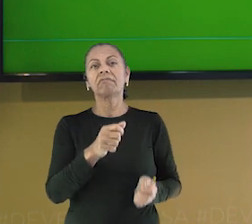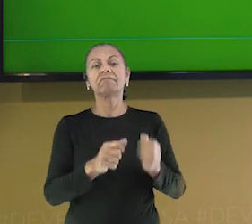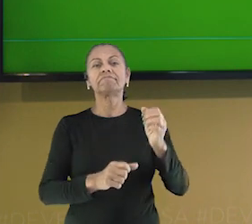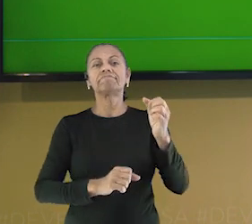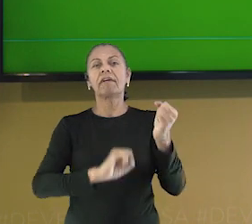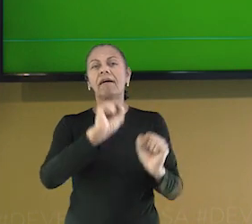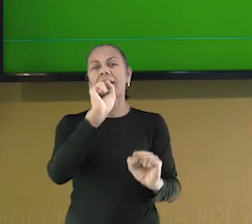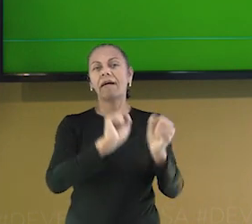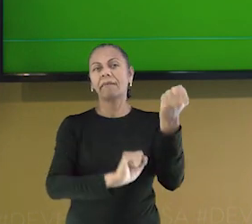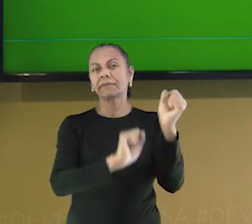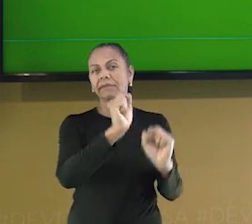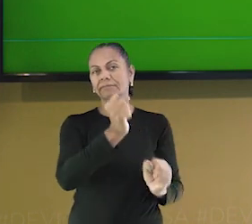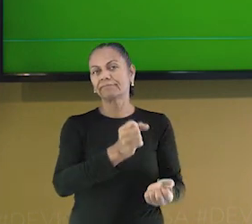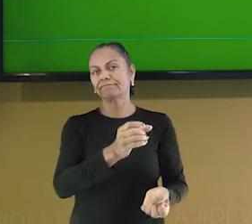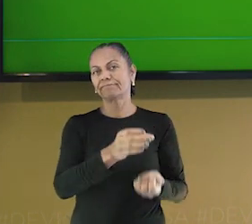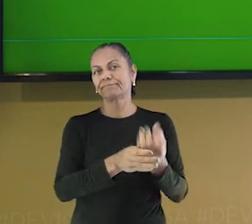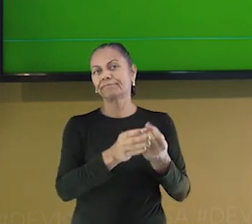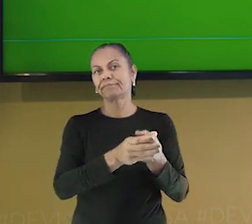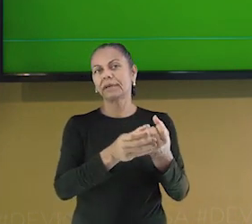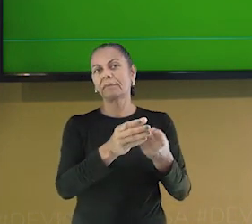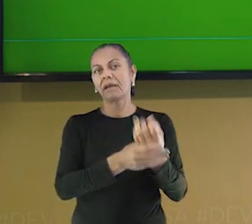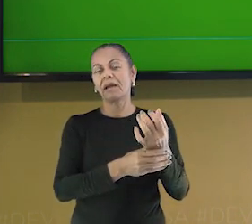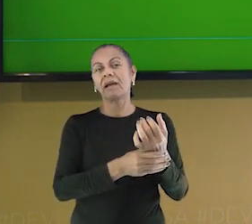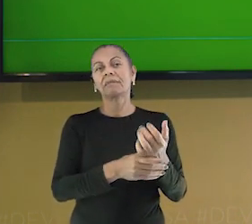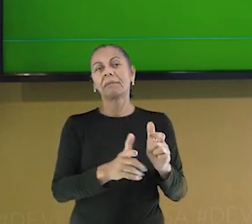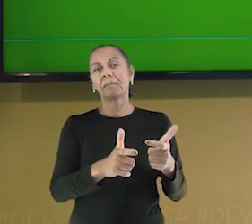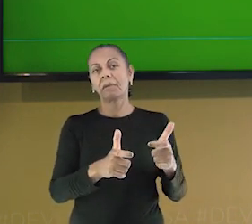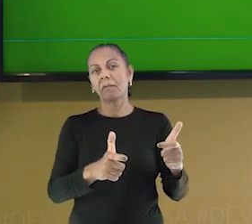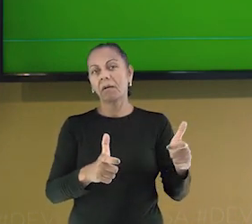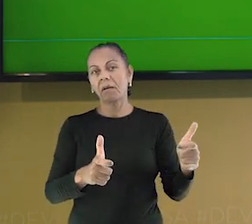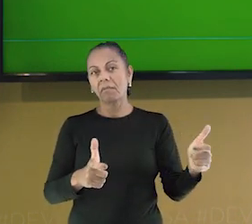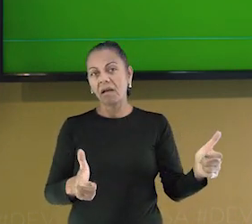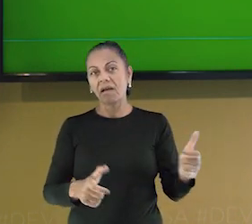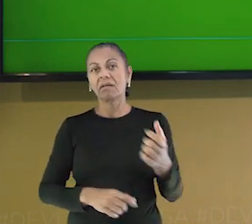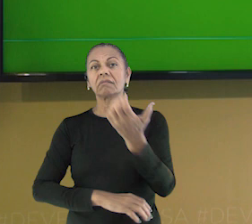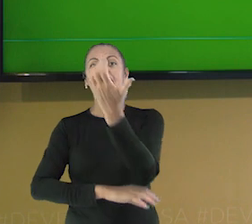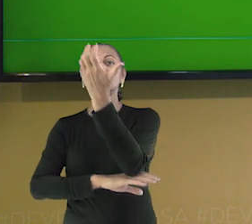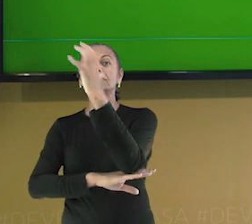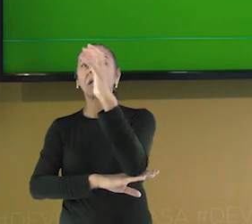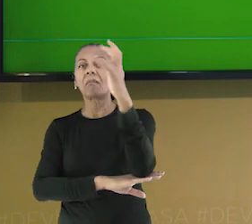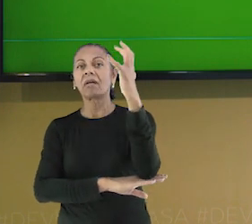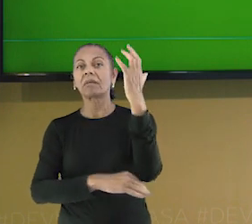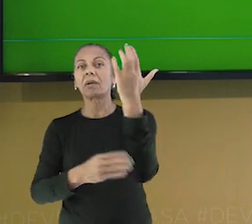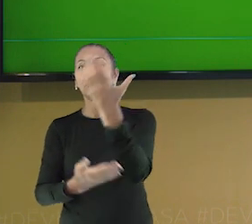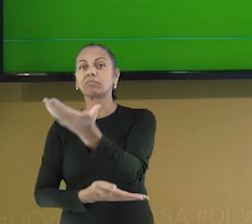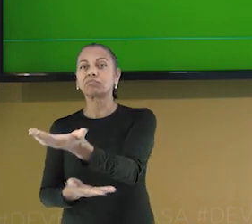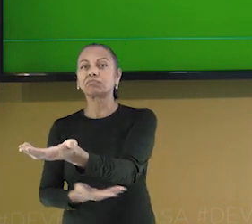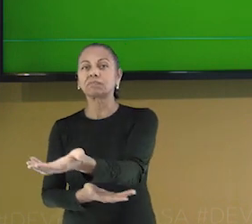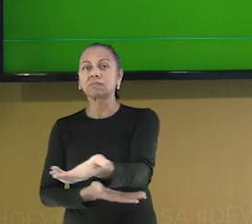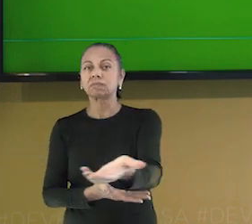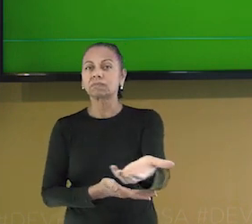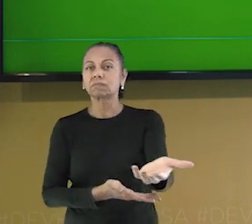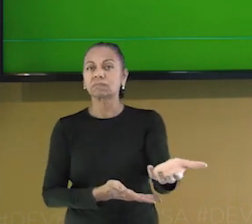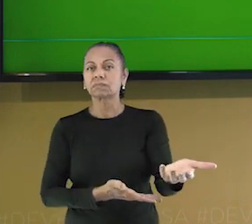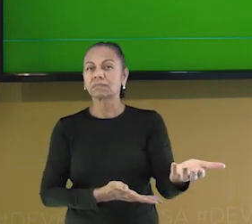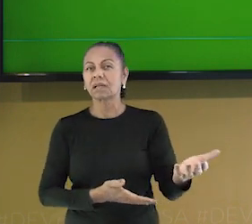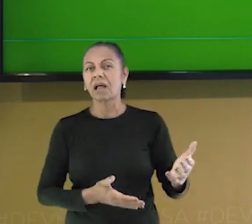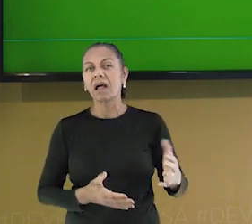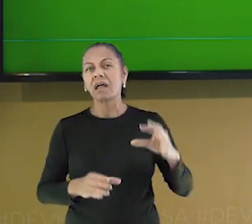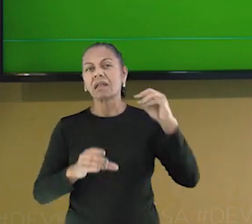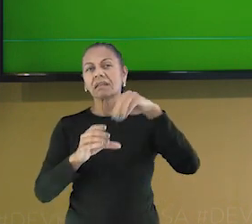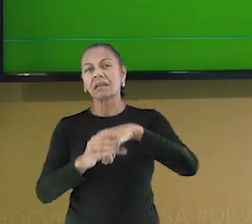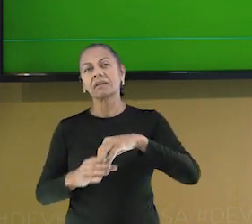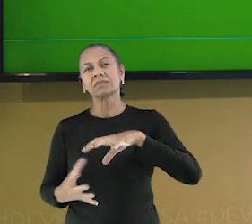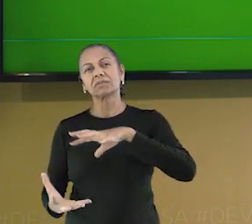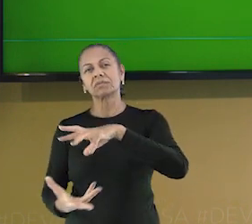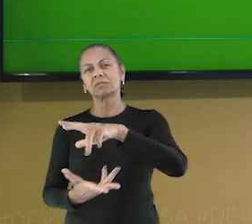fábricas. E de lá para cá, o desmatamento só veio crescendo e se tornando um problema global. Mas por que dizemos que é um problema